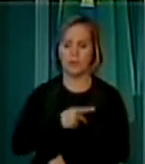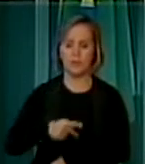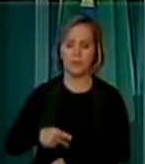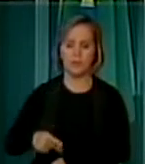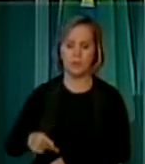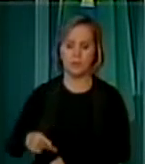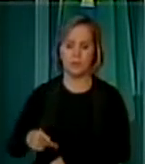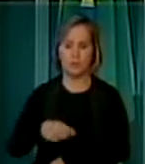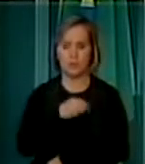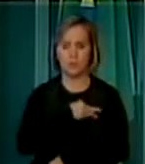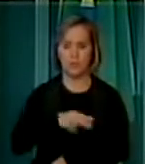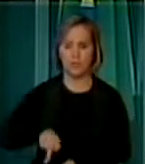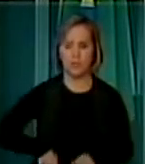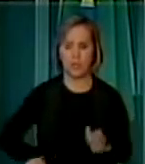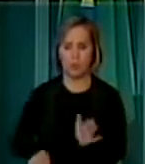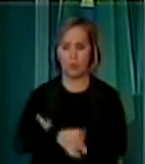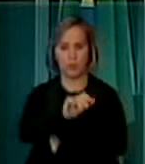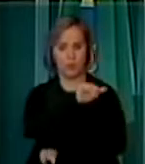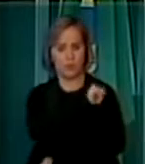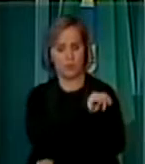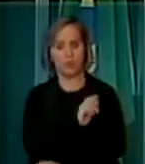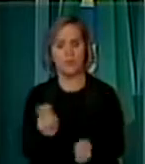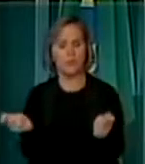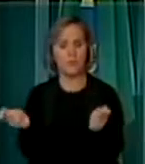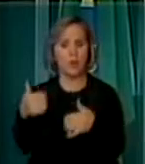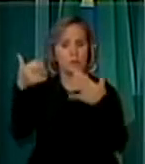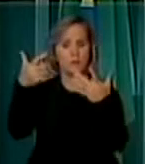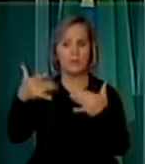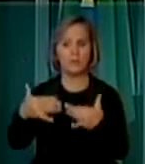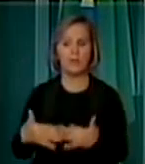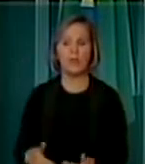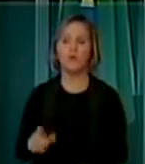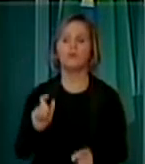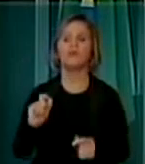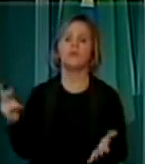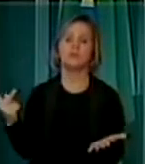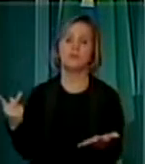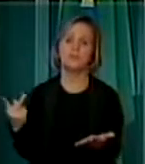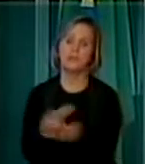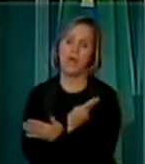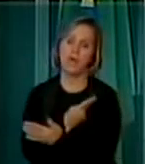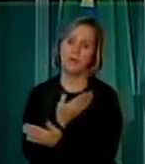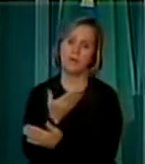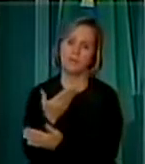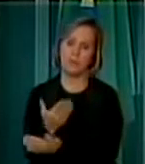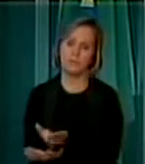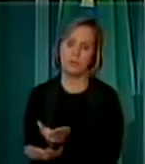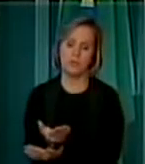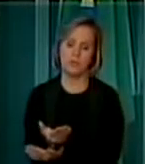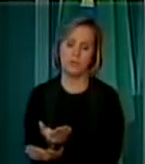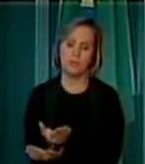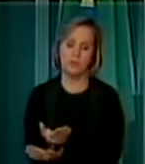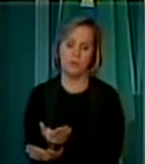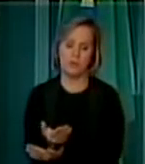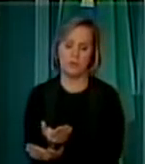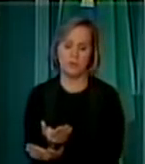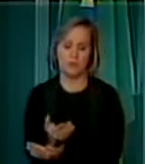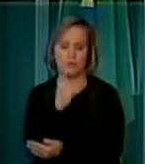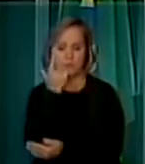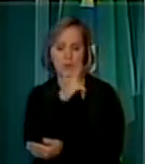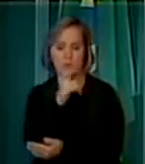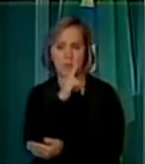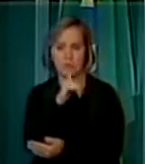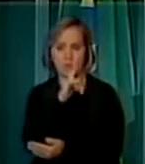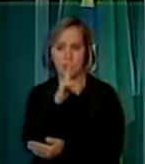de Janeiro, para que eles possam explicar a motivação dessa antecipação em 13 anos da assinatura